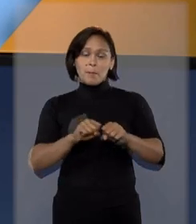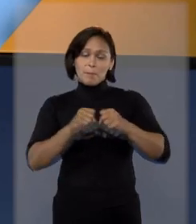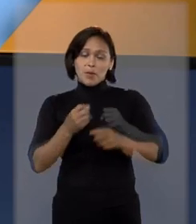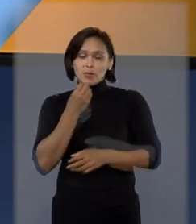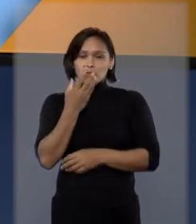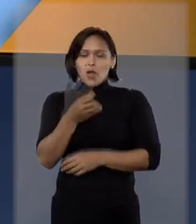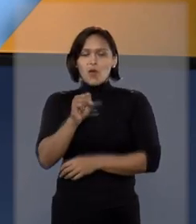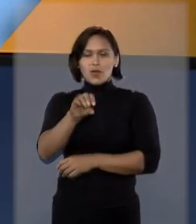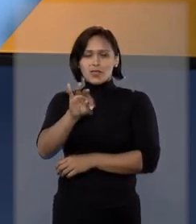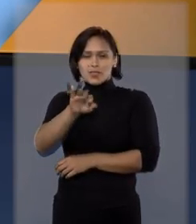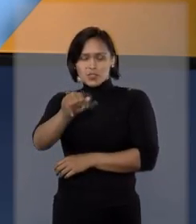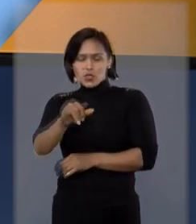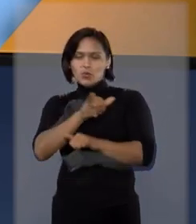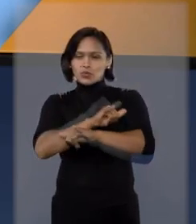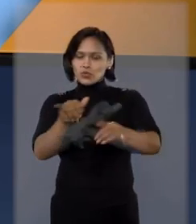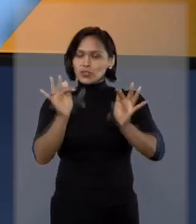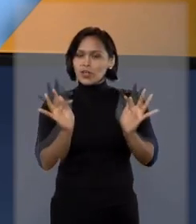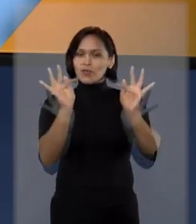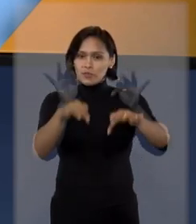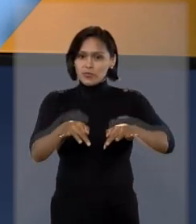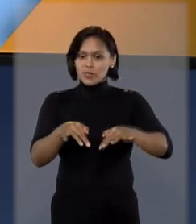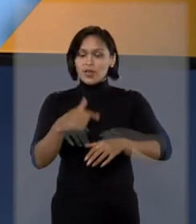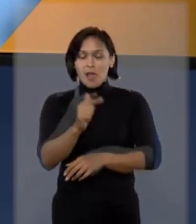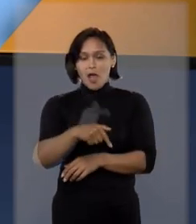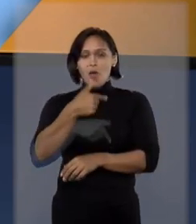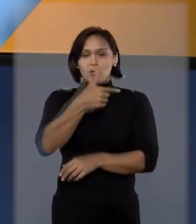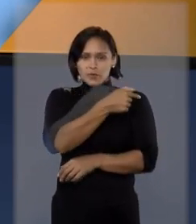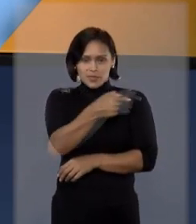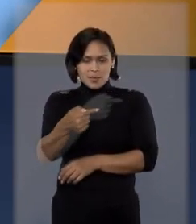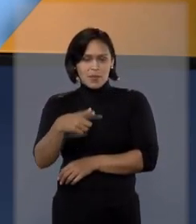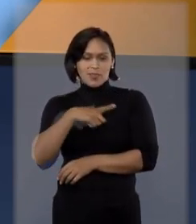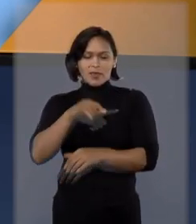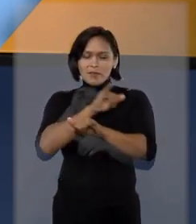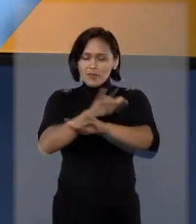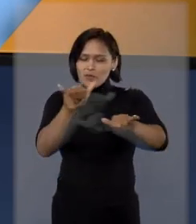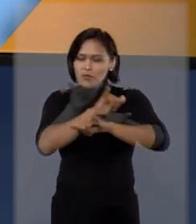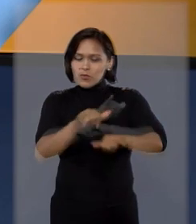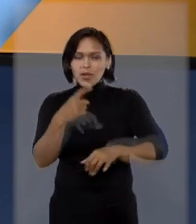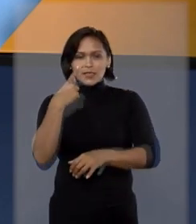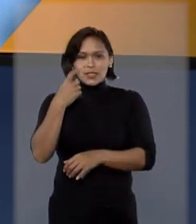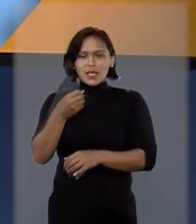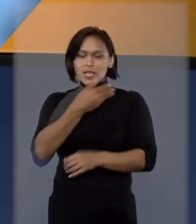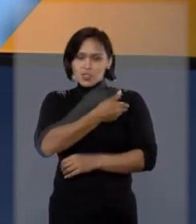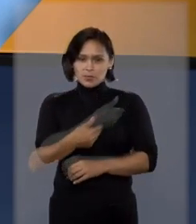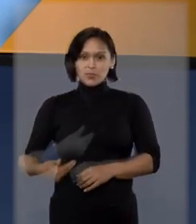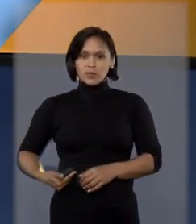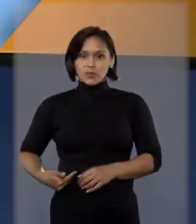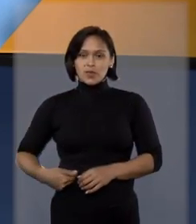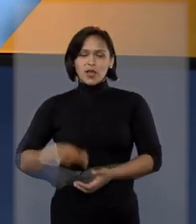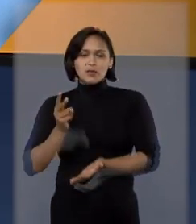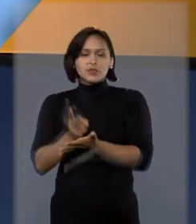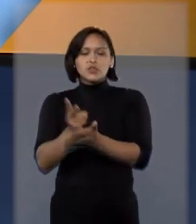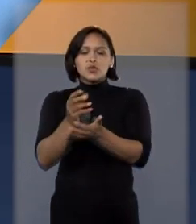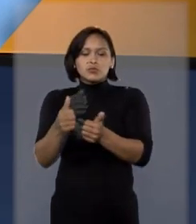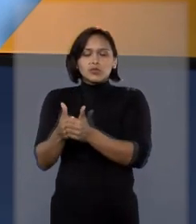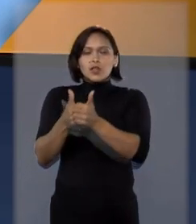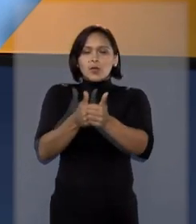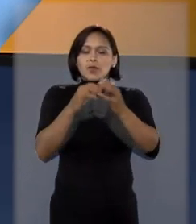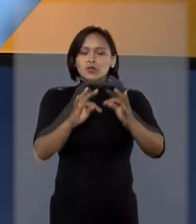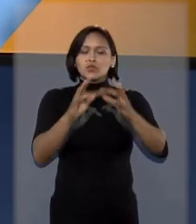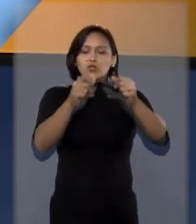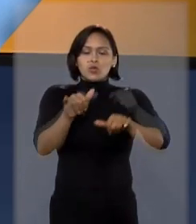O STJ Notícias chega ao fim. Semana que vem tem mais informações de interesse público. E continue acompanhando